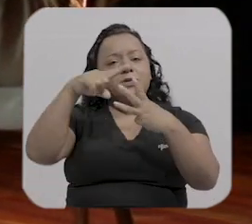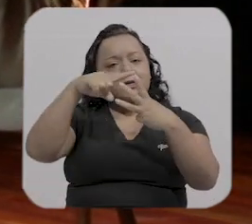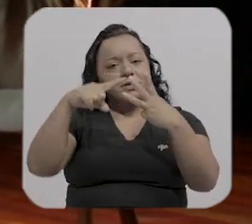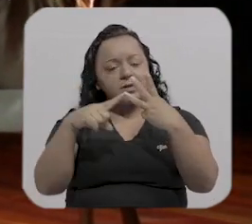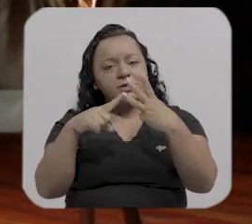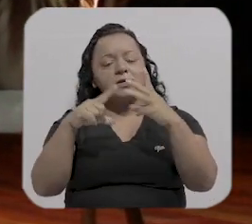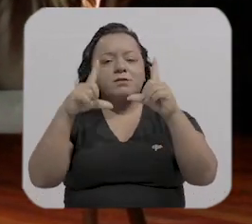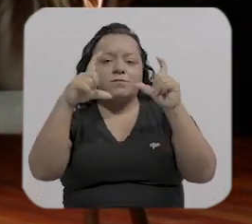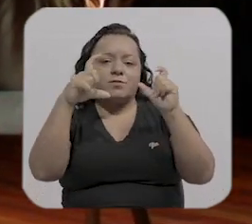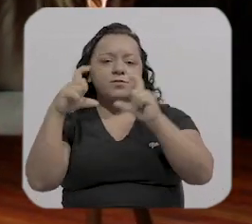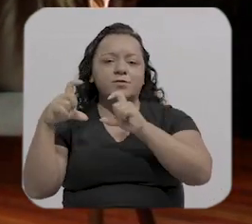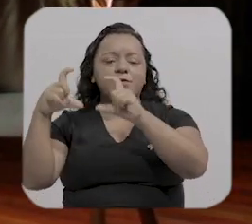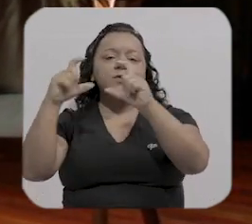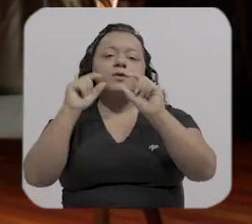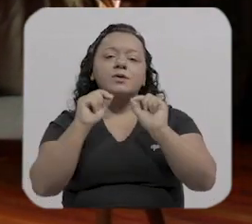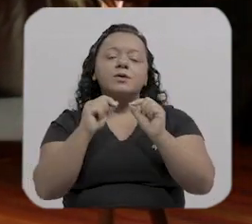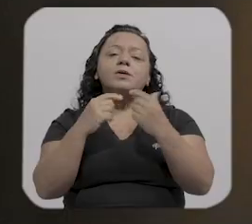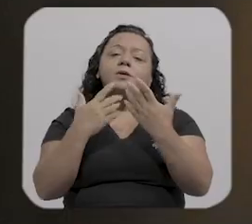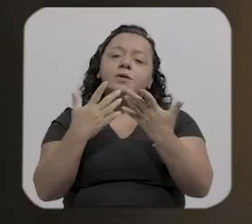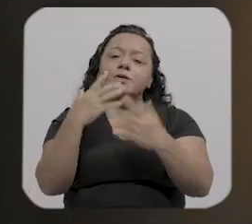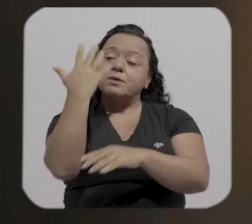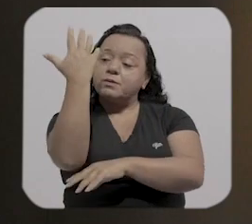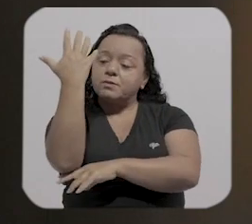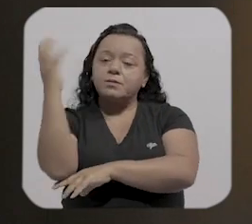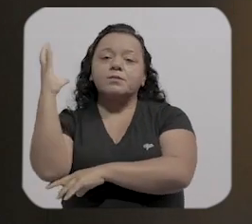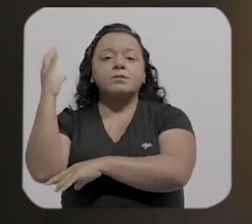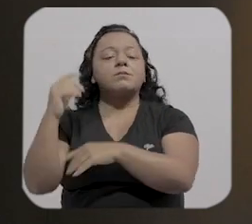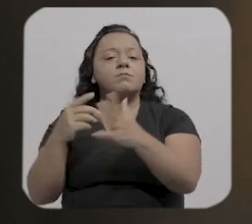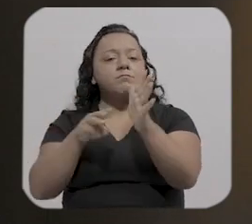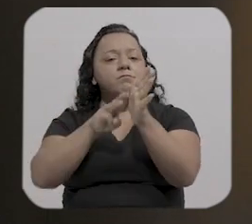ele deixou umas 3 fotografias da madeira mamoré, né?